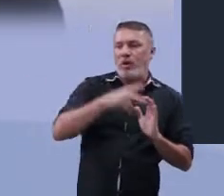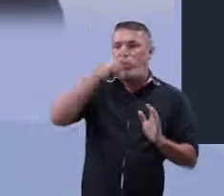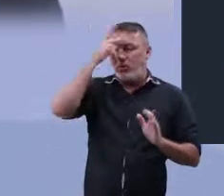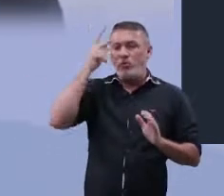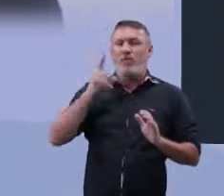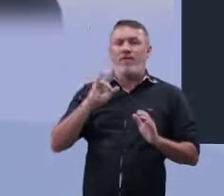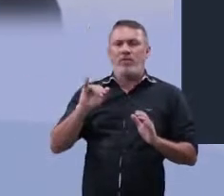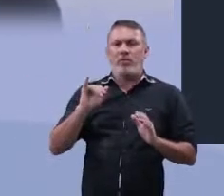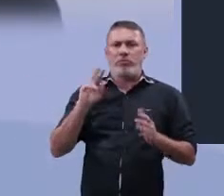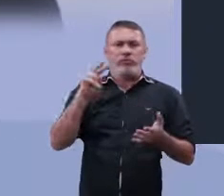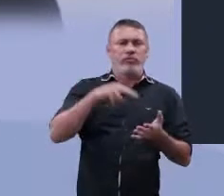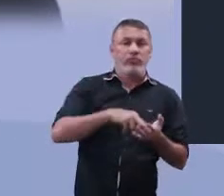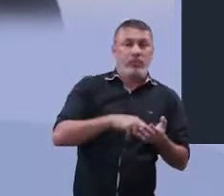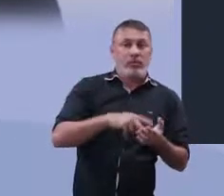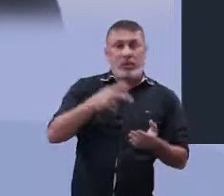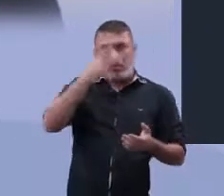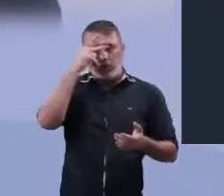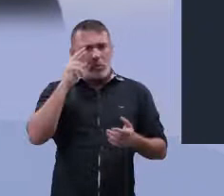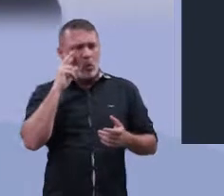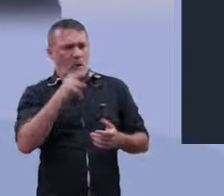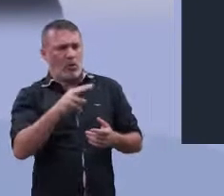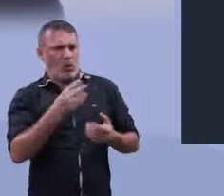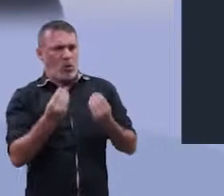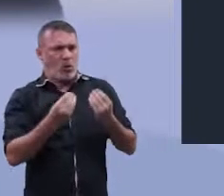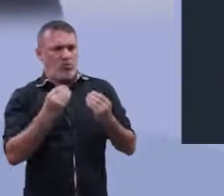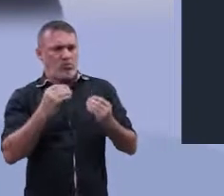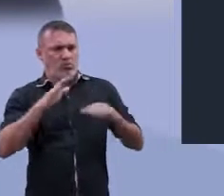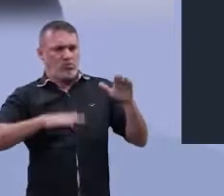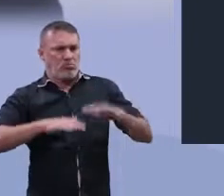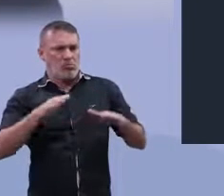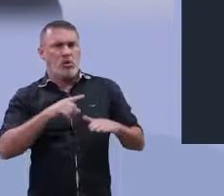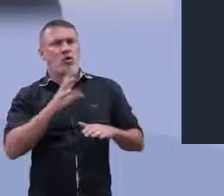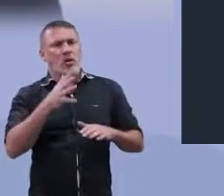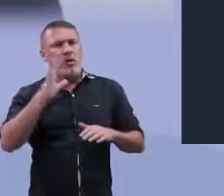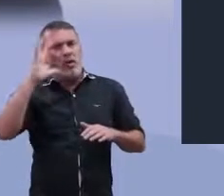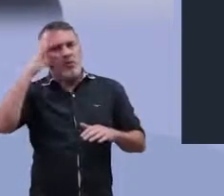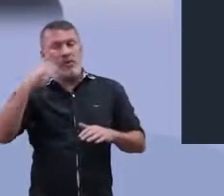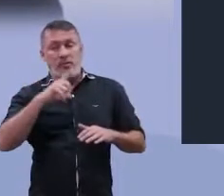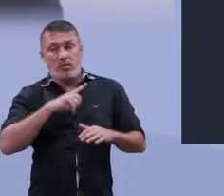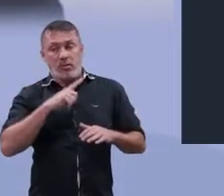lá. Os profetas, que não eram de dar cascata, já tinham